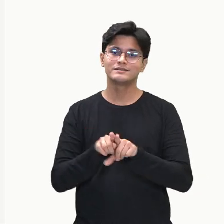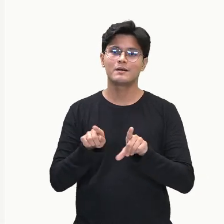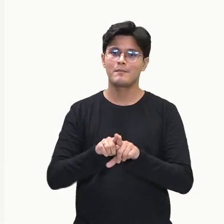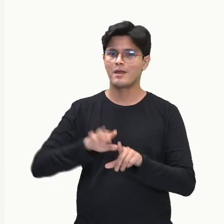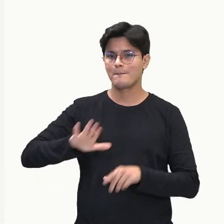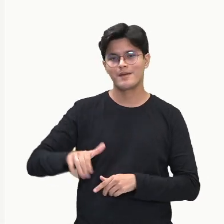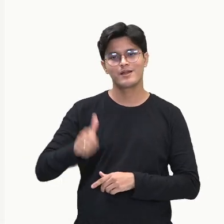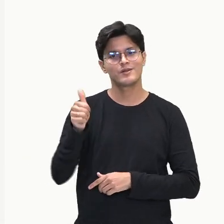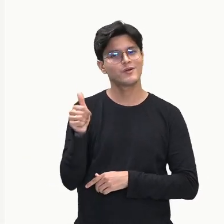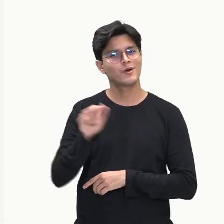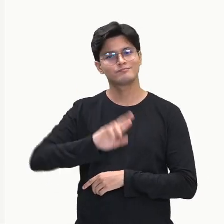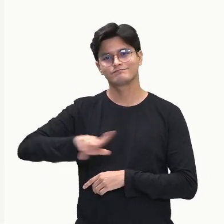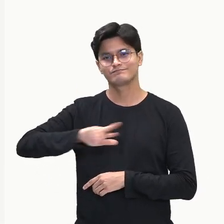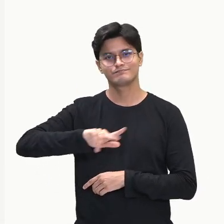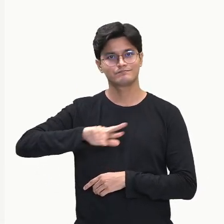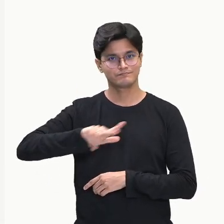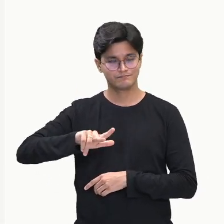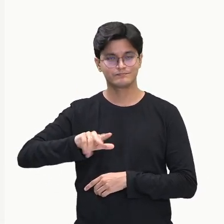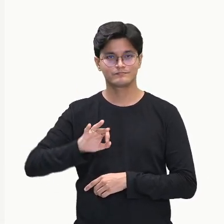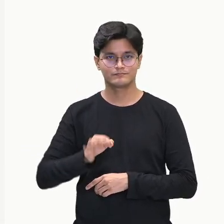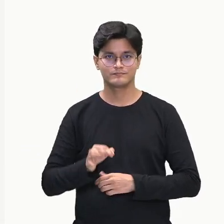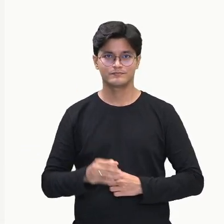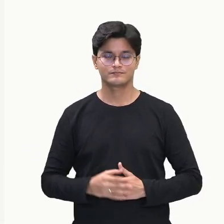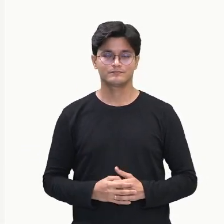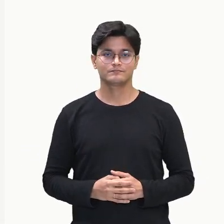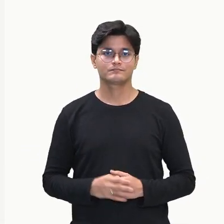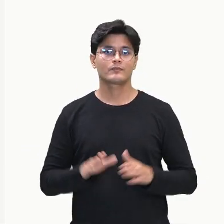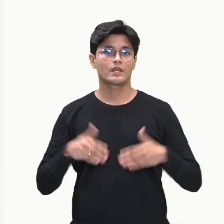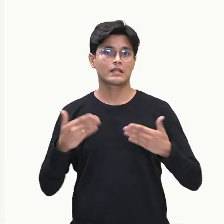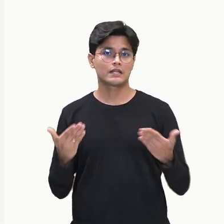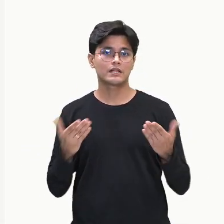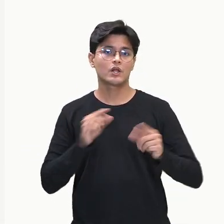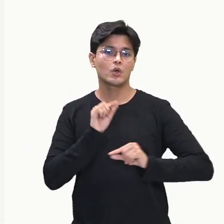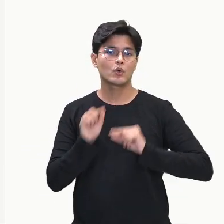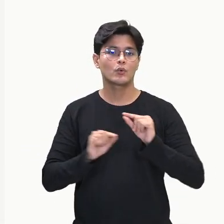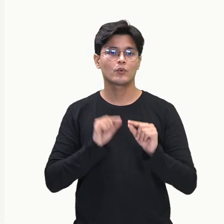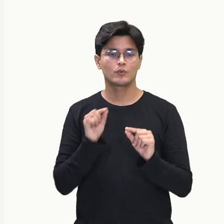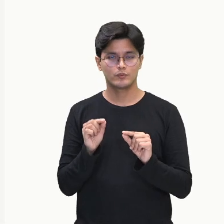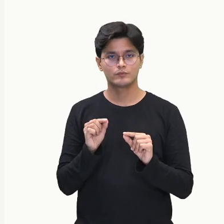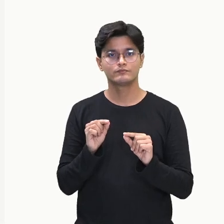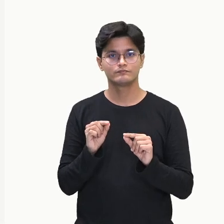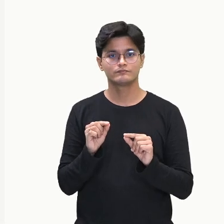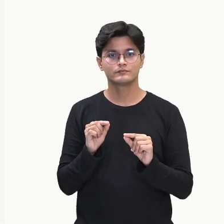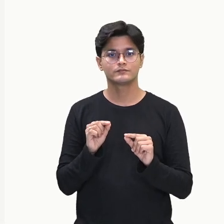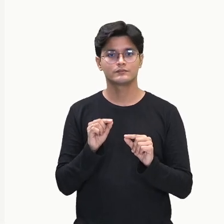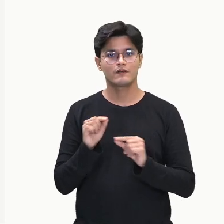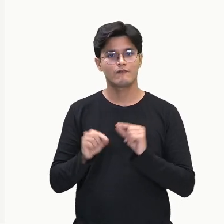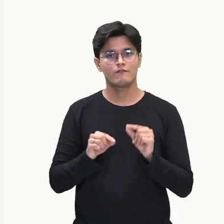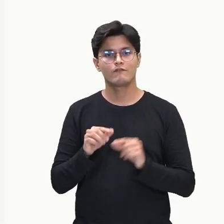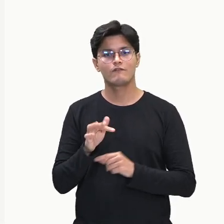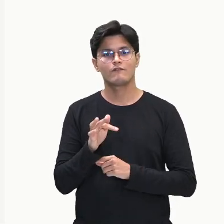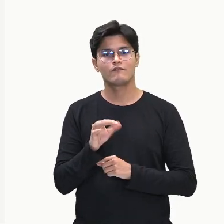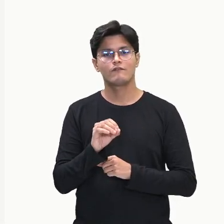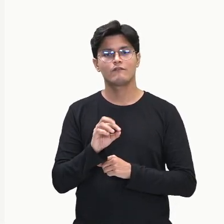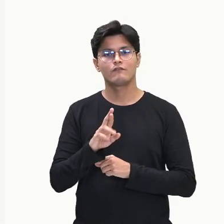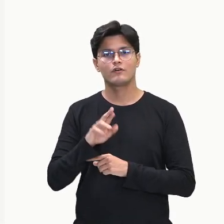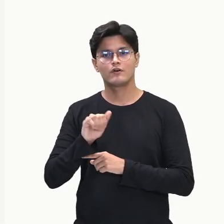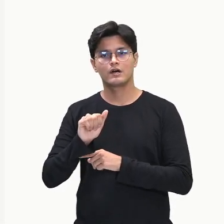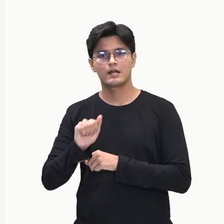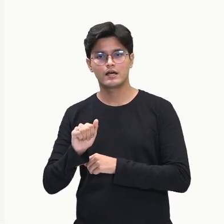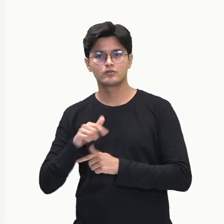volume aqui do nosso gráfico. Então, fora da força de trabalho, nós temos